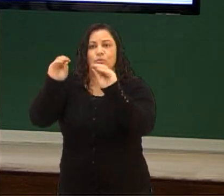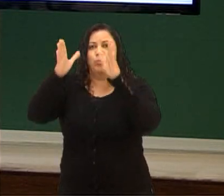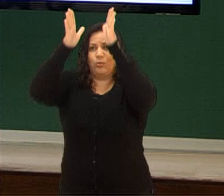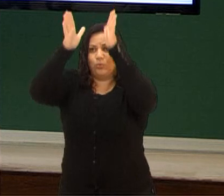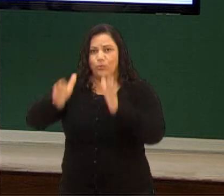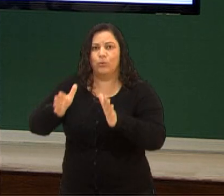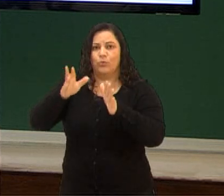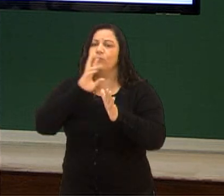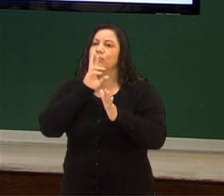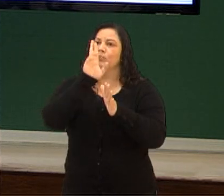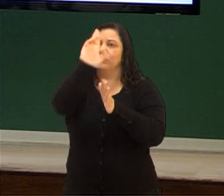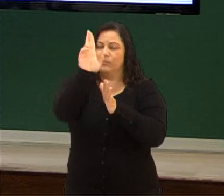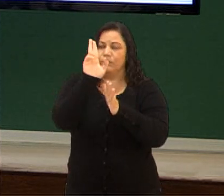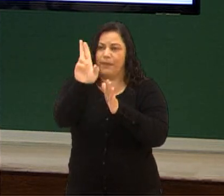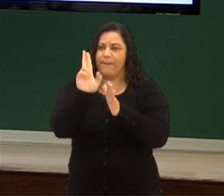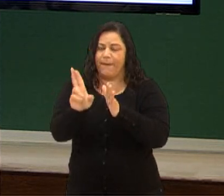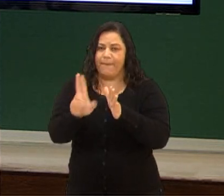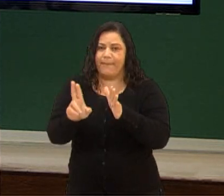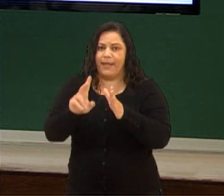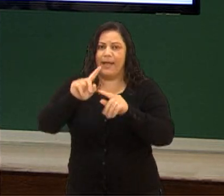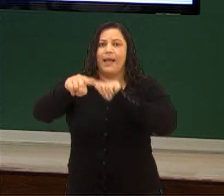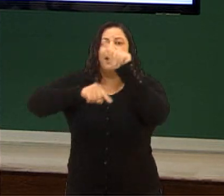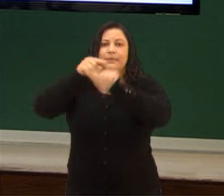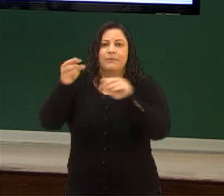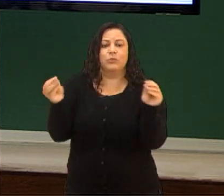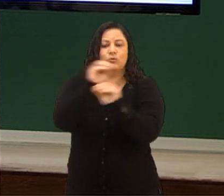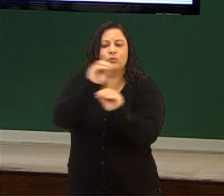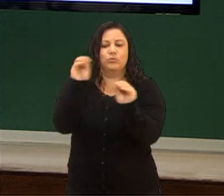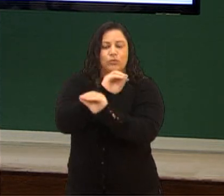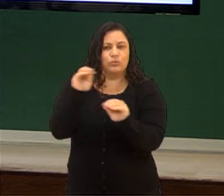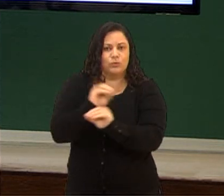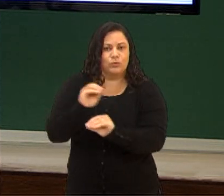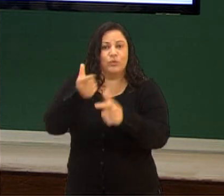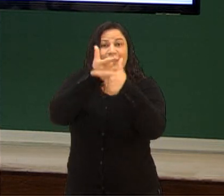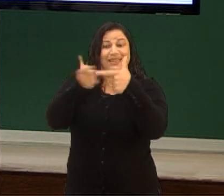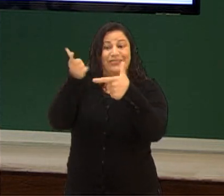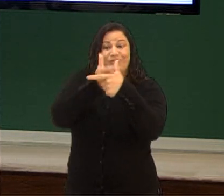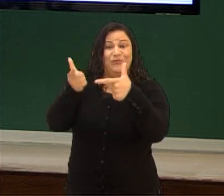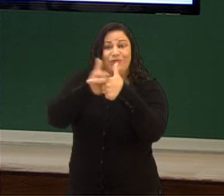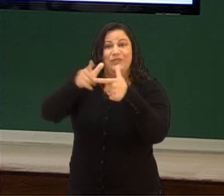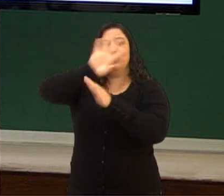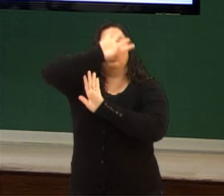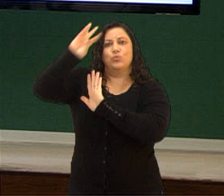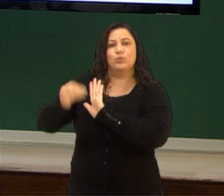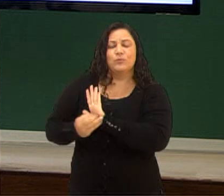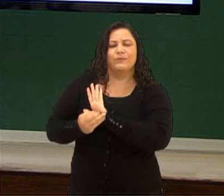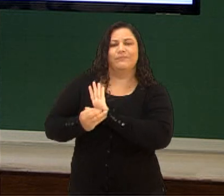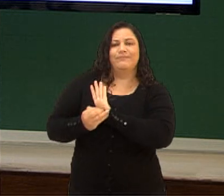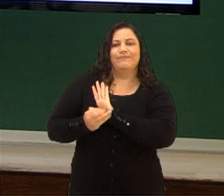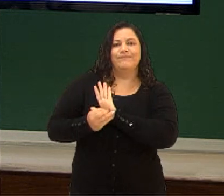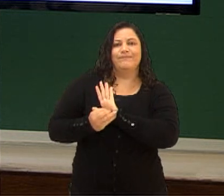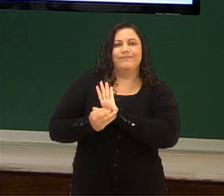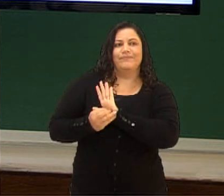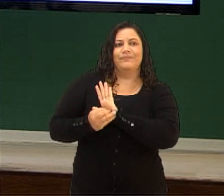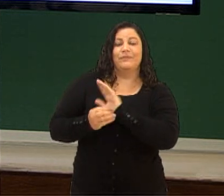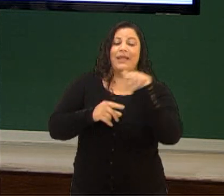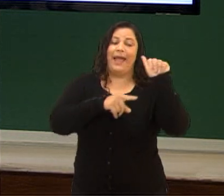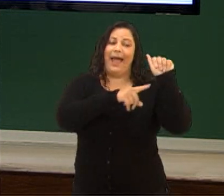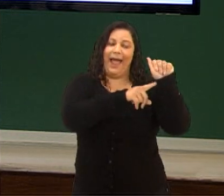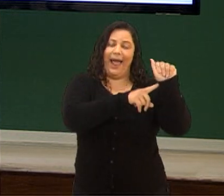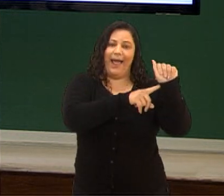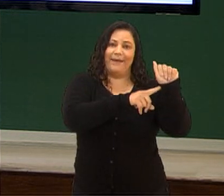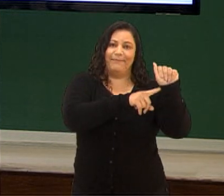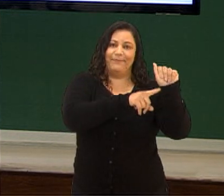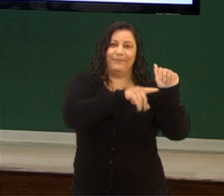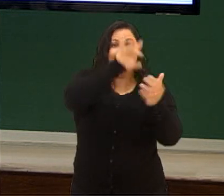bem? Fiz a transposta e depois dividi todo mundo pelo determinante da matriz A, da